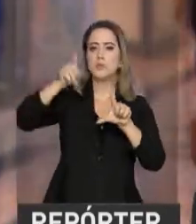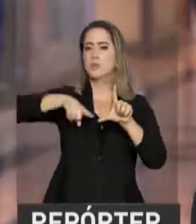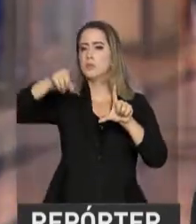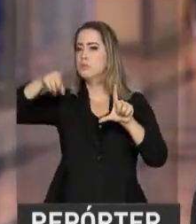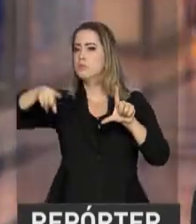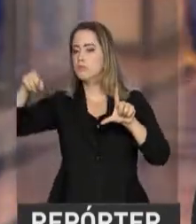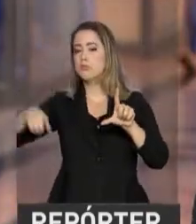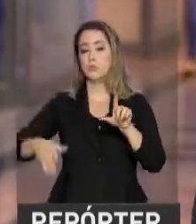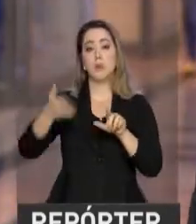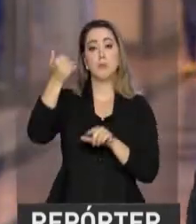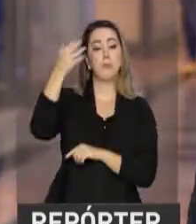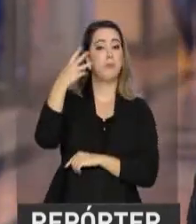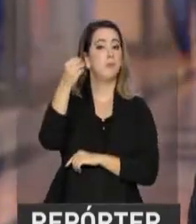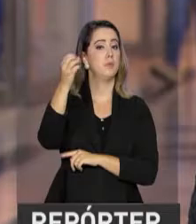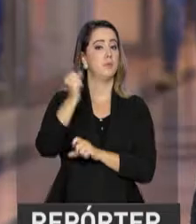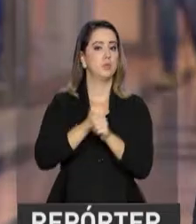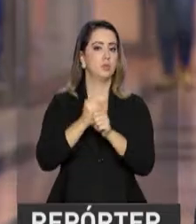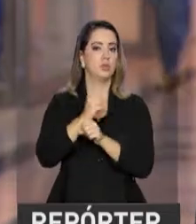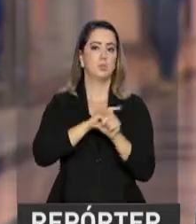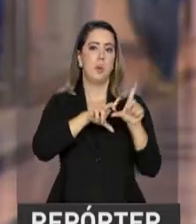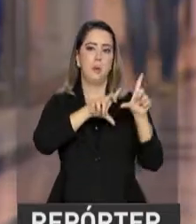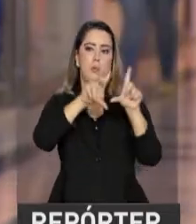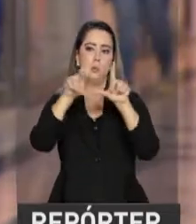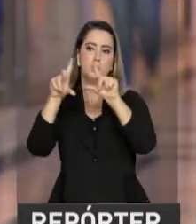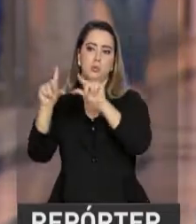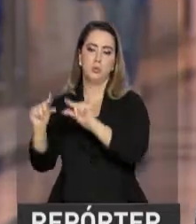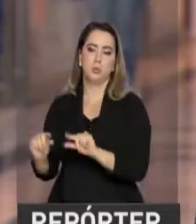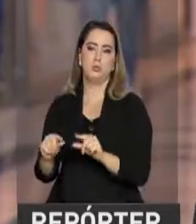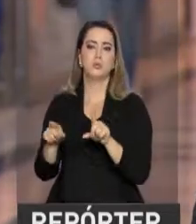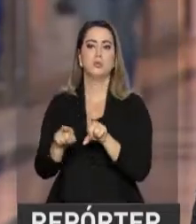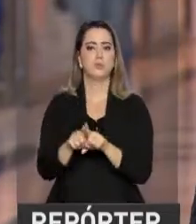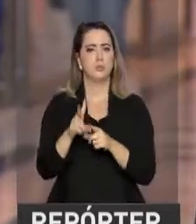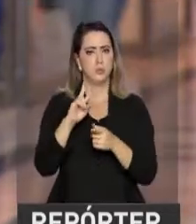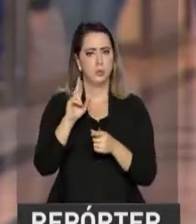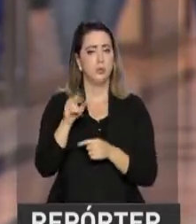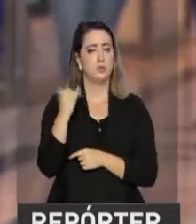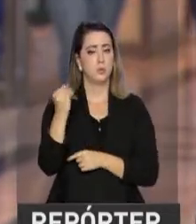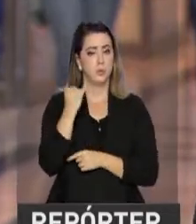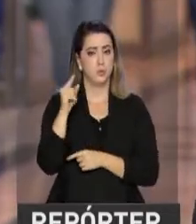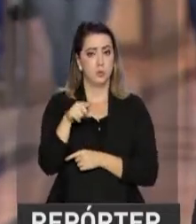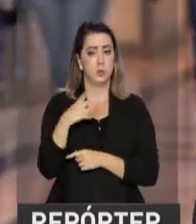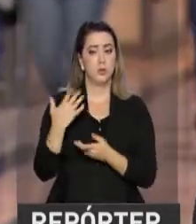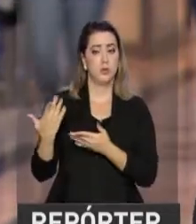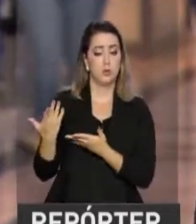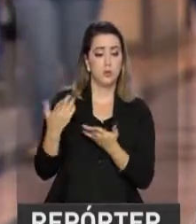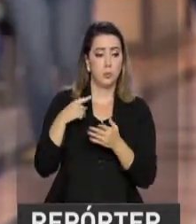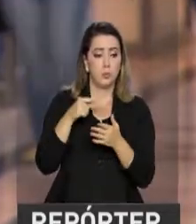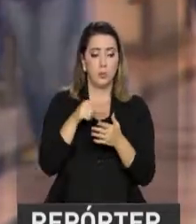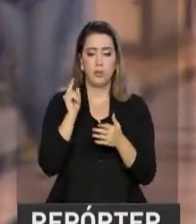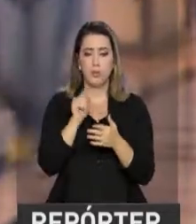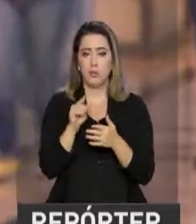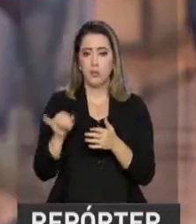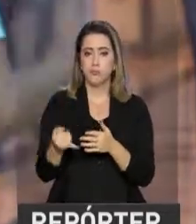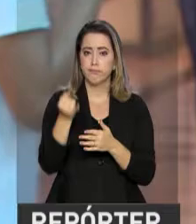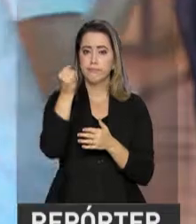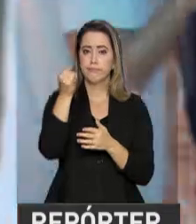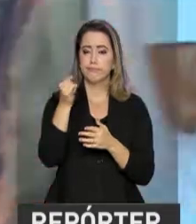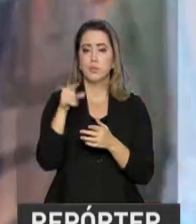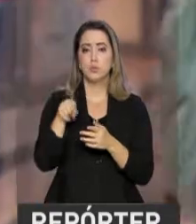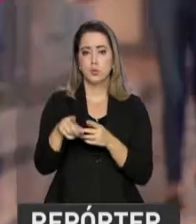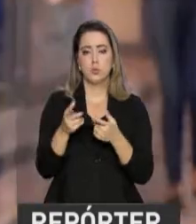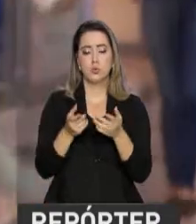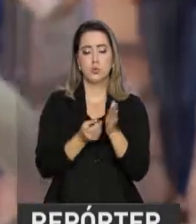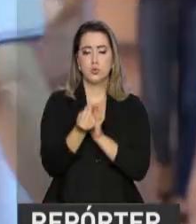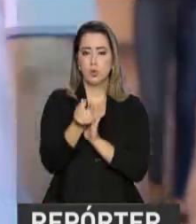há mais de 30 anos a taxa é usada como referência pelo mercado a partir delas são calculados por exemplo